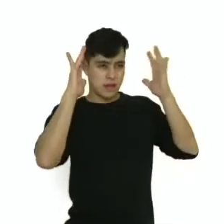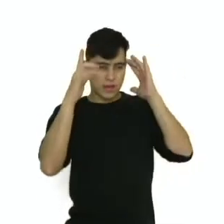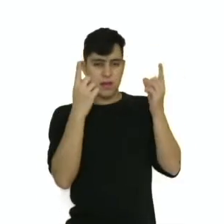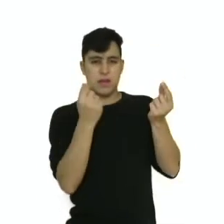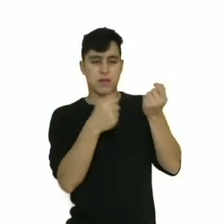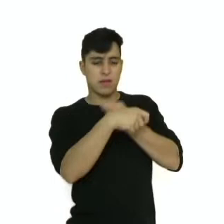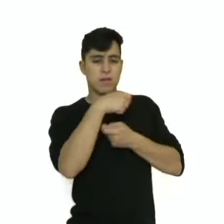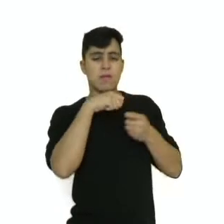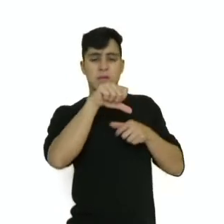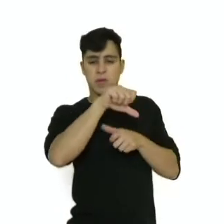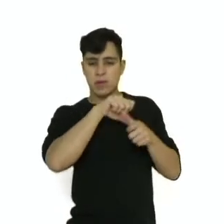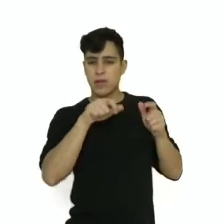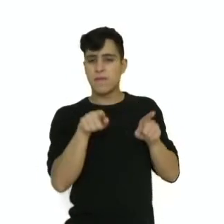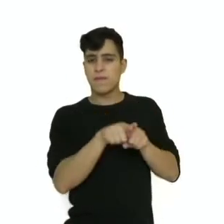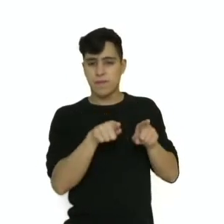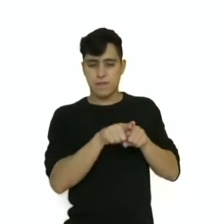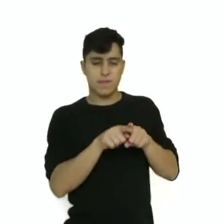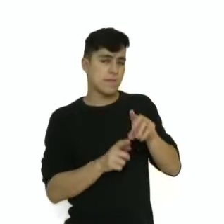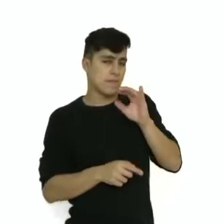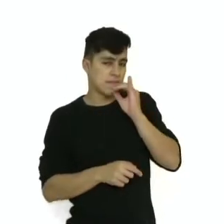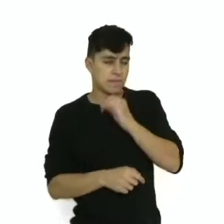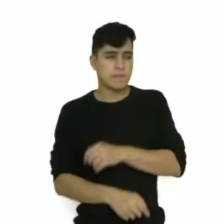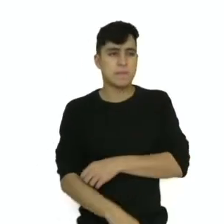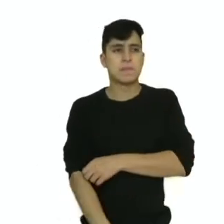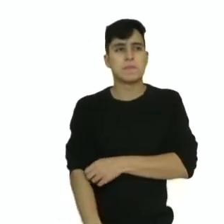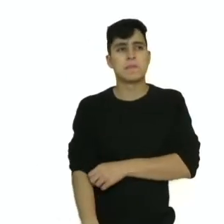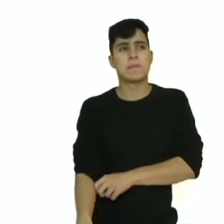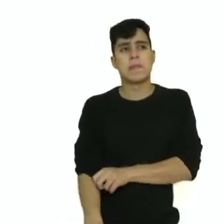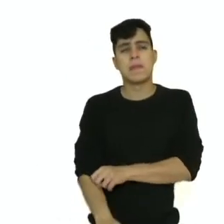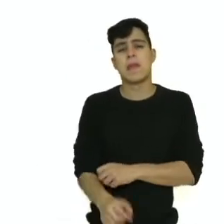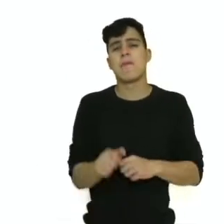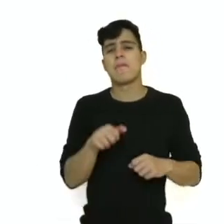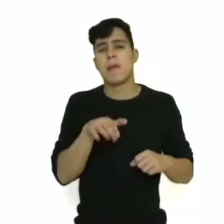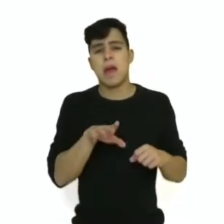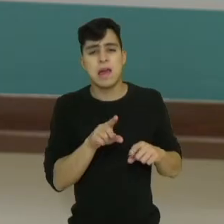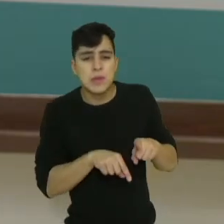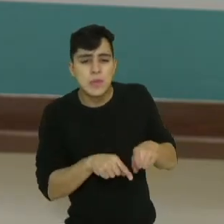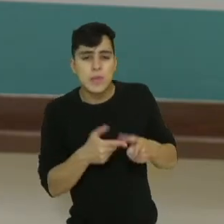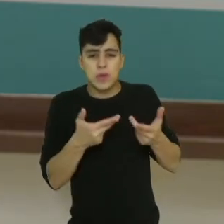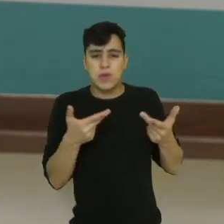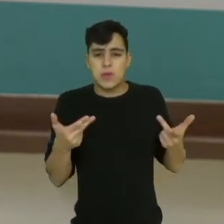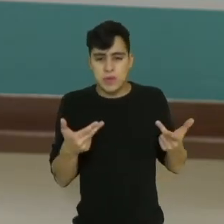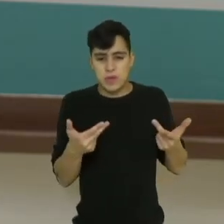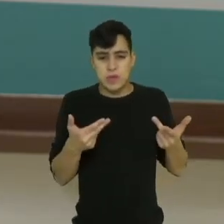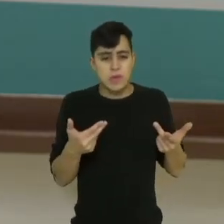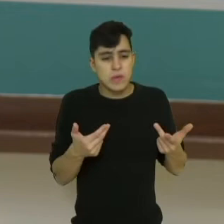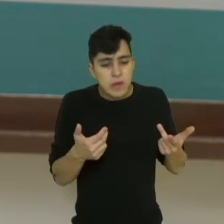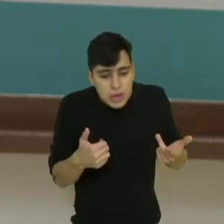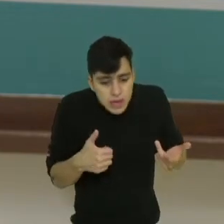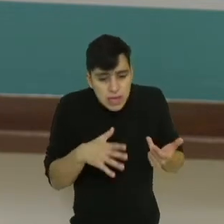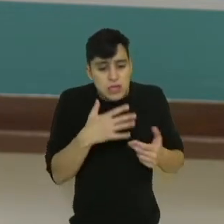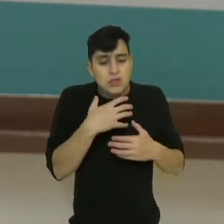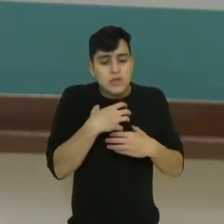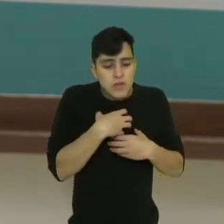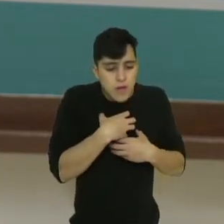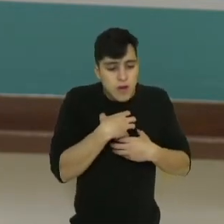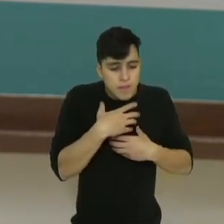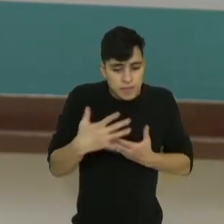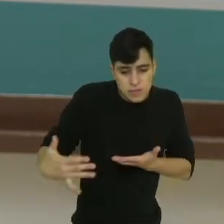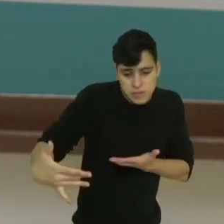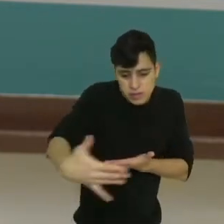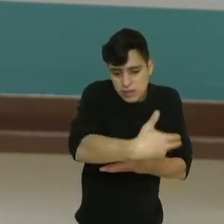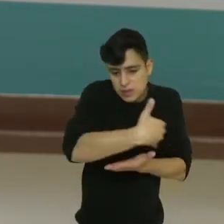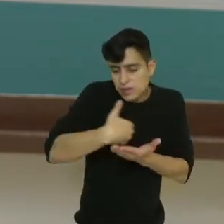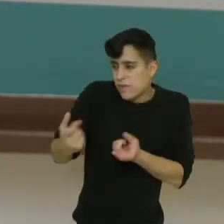vão mudando. Então, à medida que eu vou tendo mais produtos, eu vou tendo mais formas de comercializar e, por